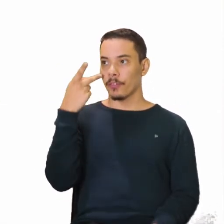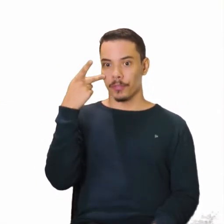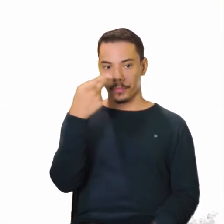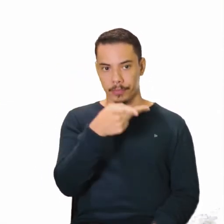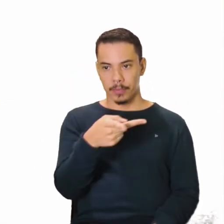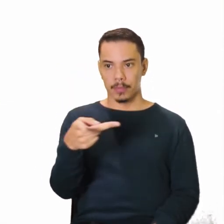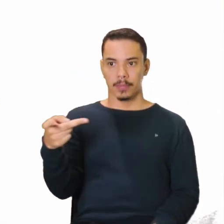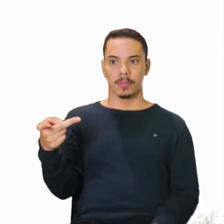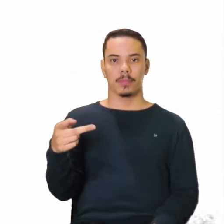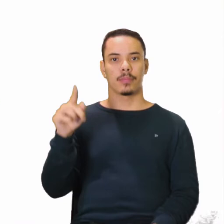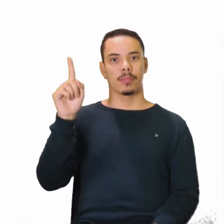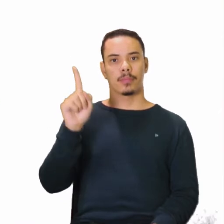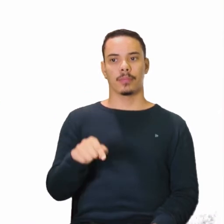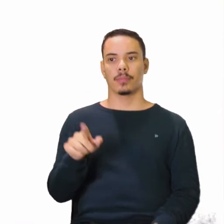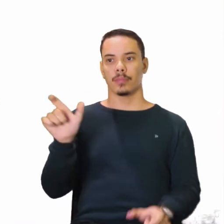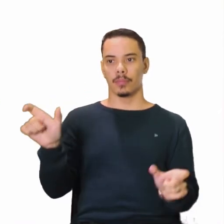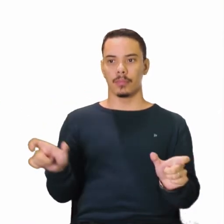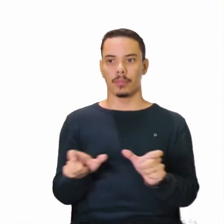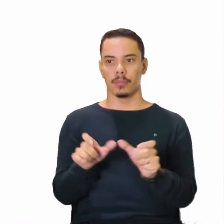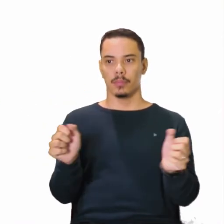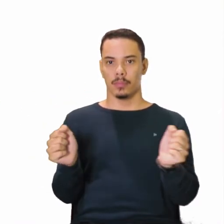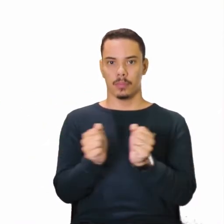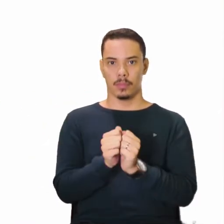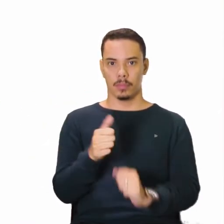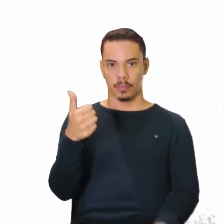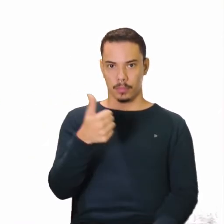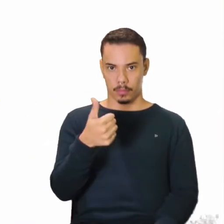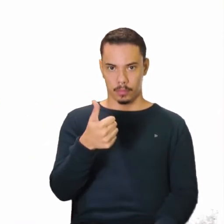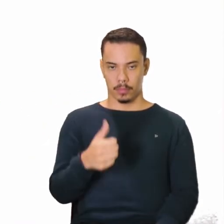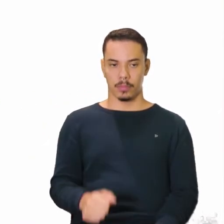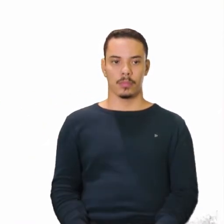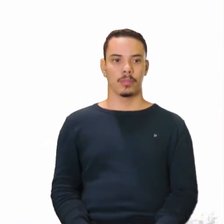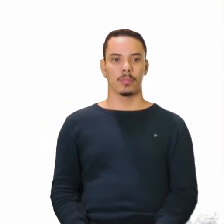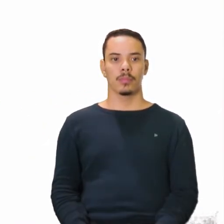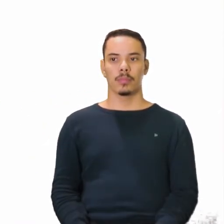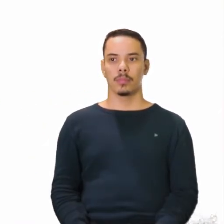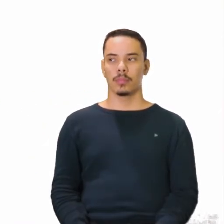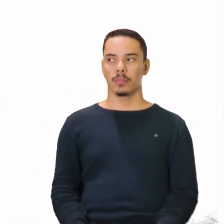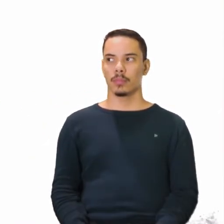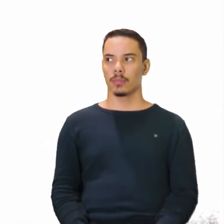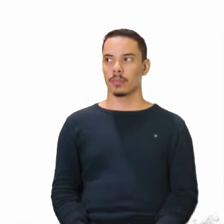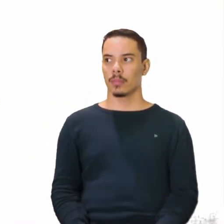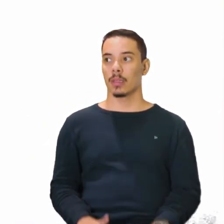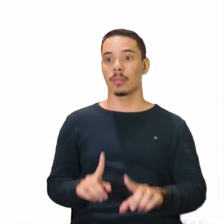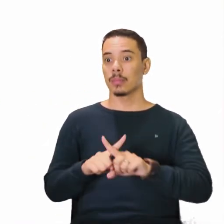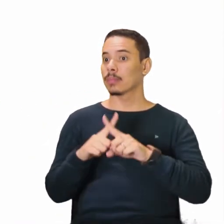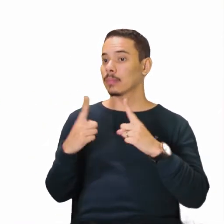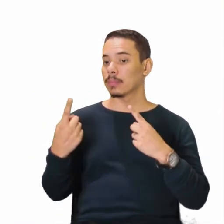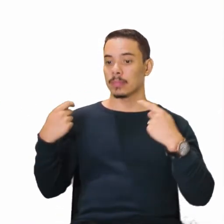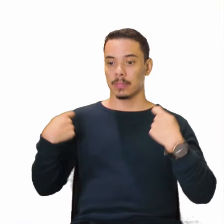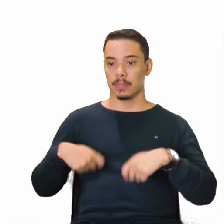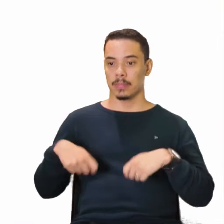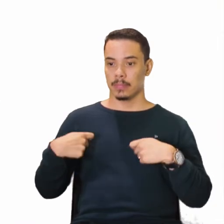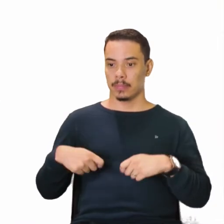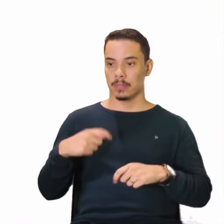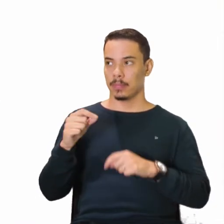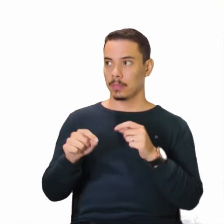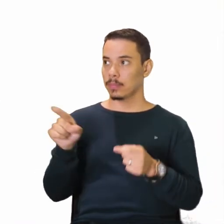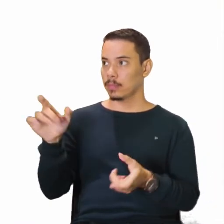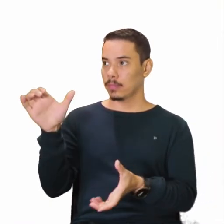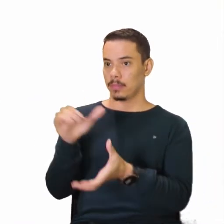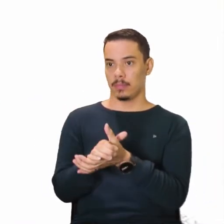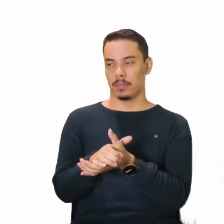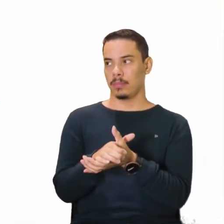visitá-la, é a subordinada que completa essa primeira. É necessário que ela se